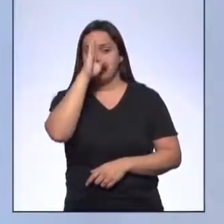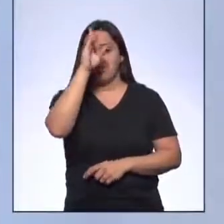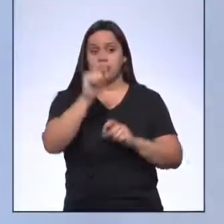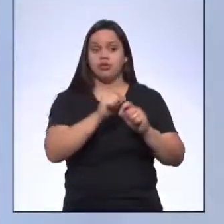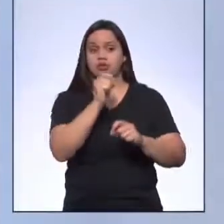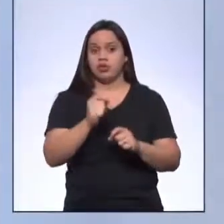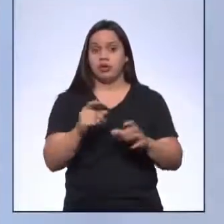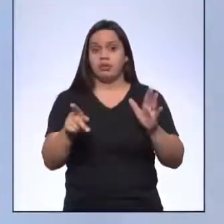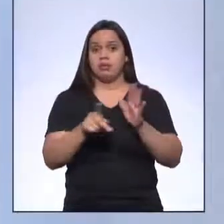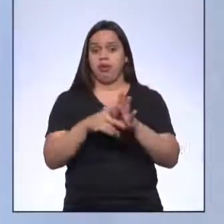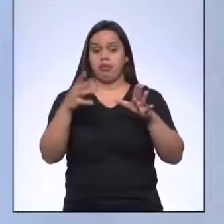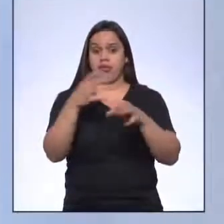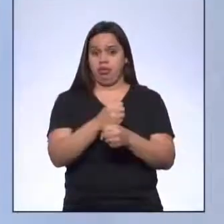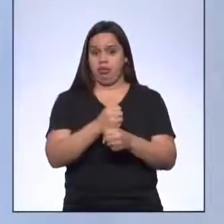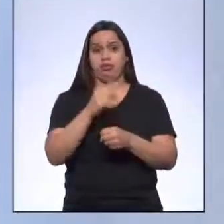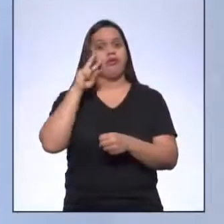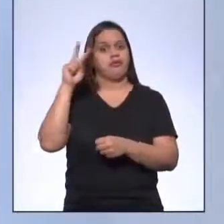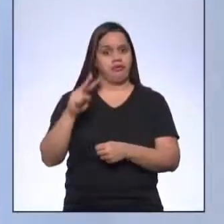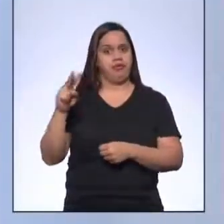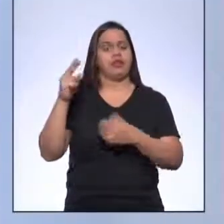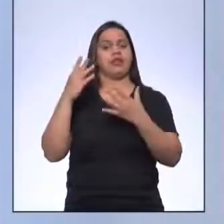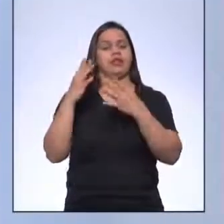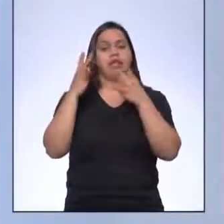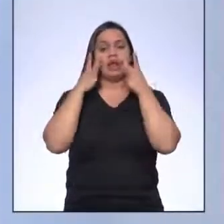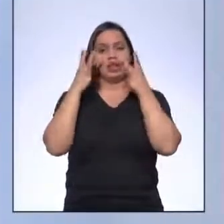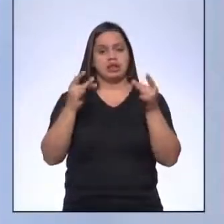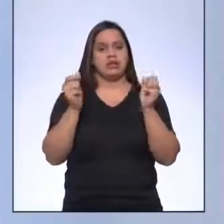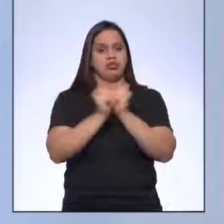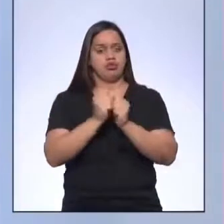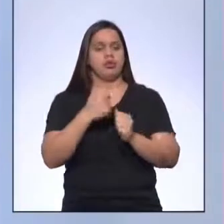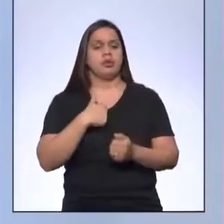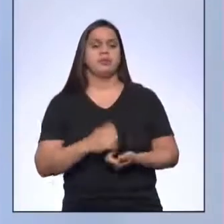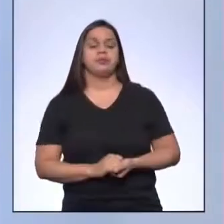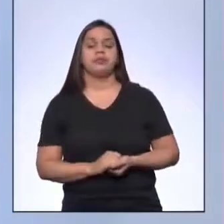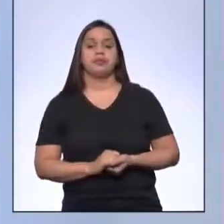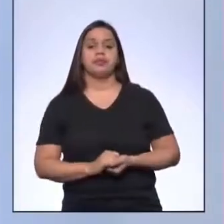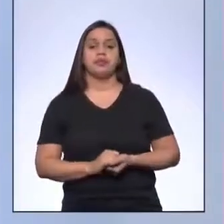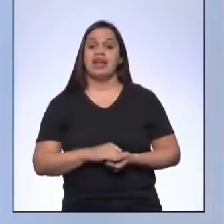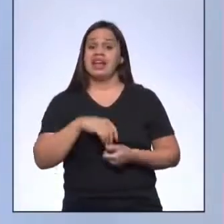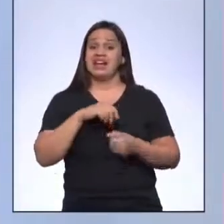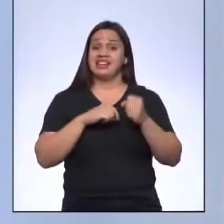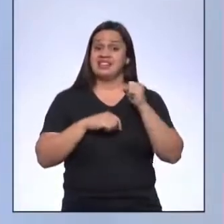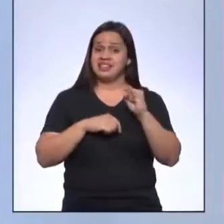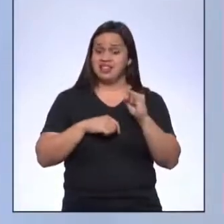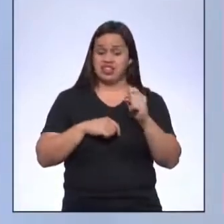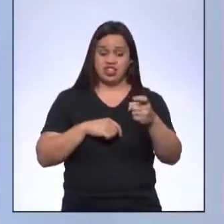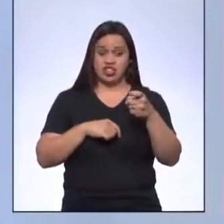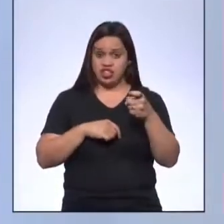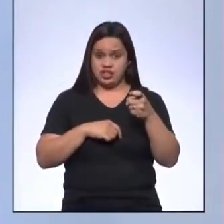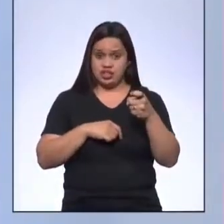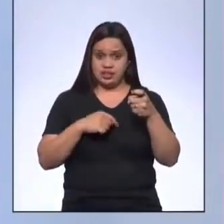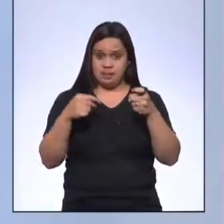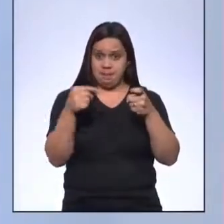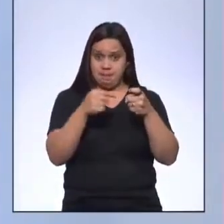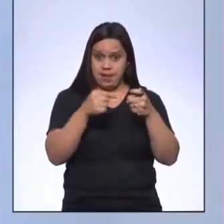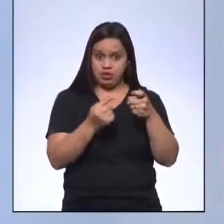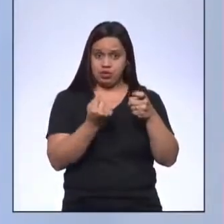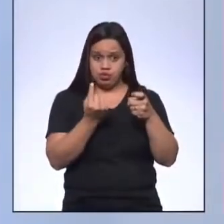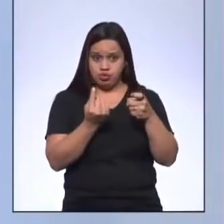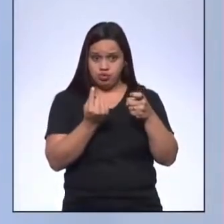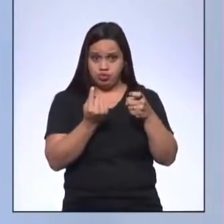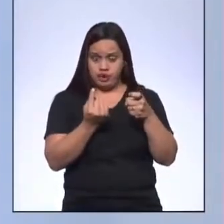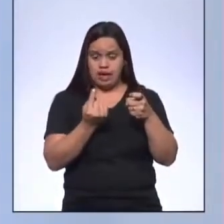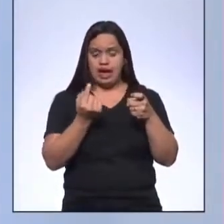conta presta atenção aqui comigo e se x Vale menos um e a função é